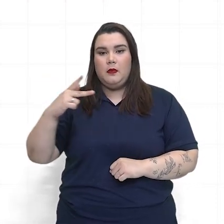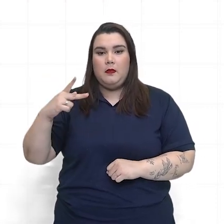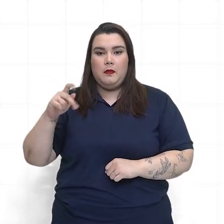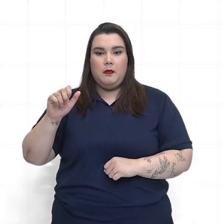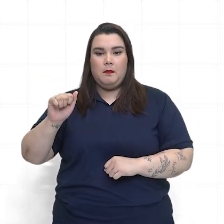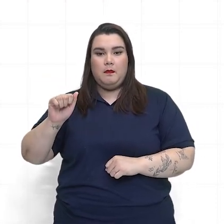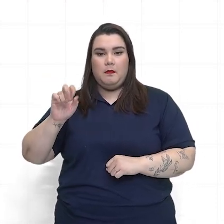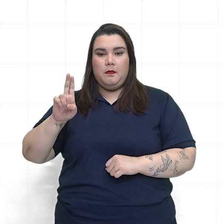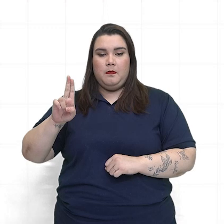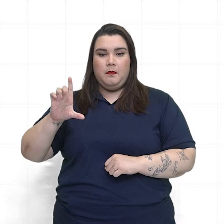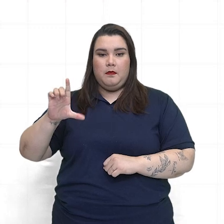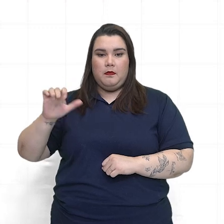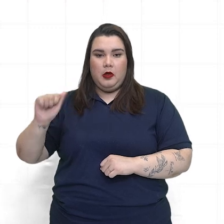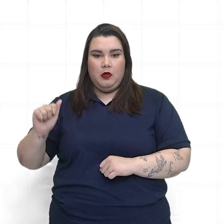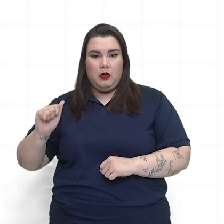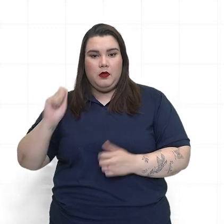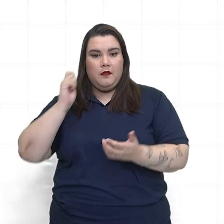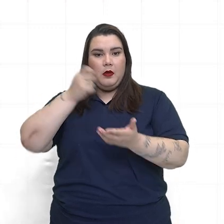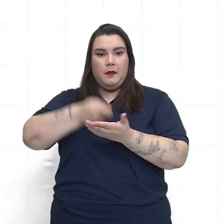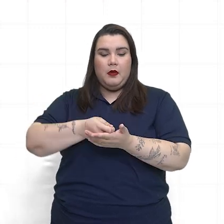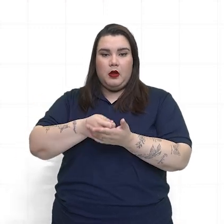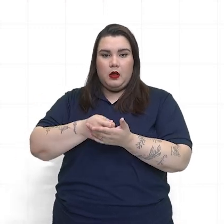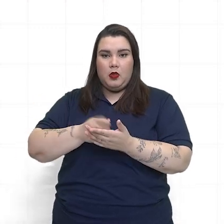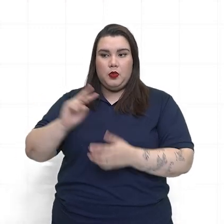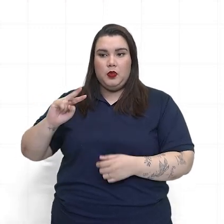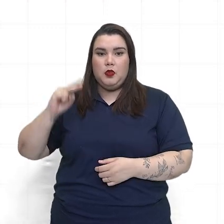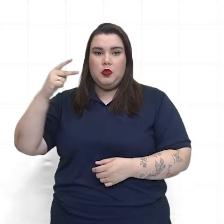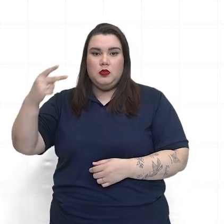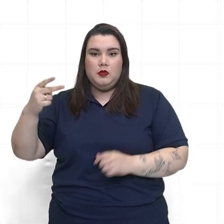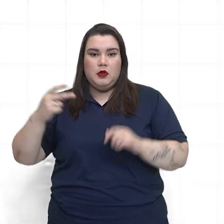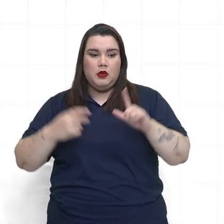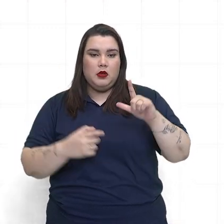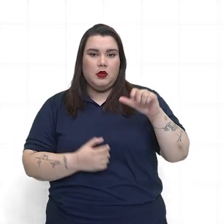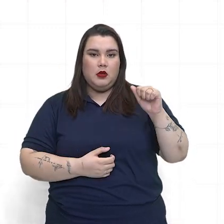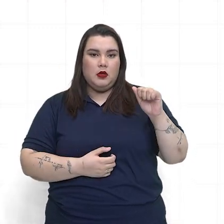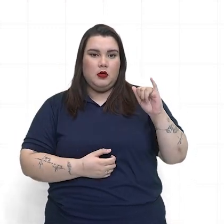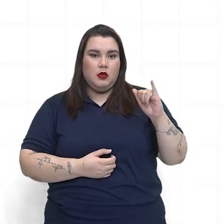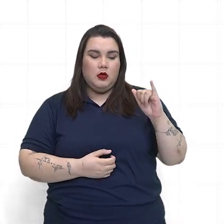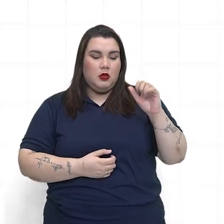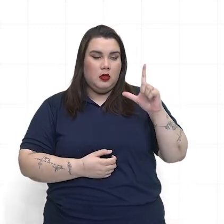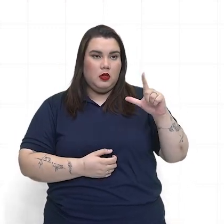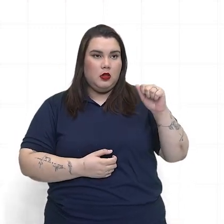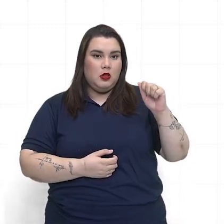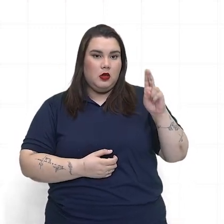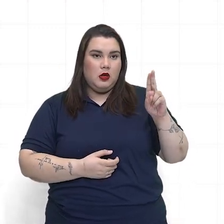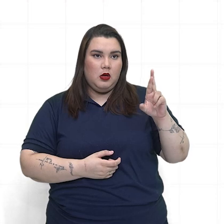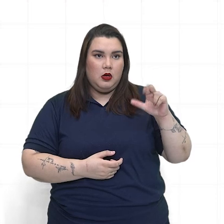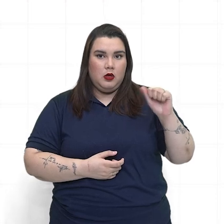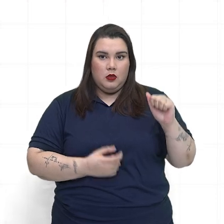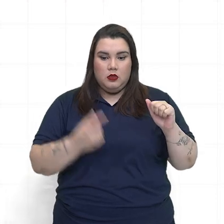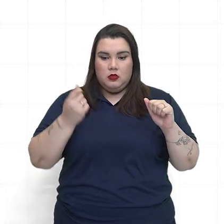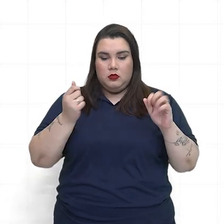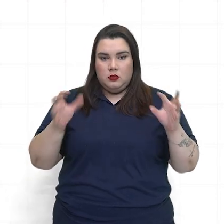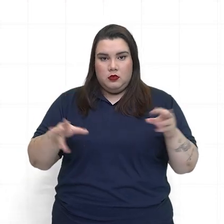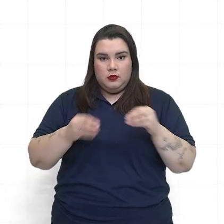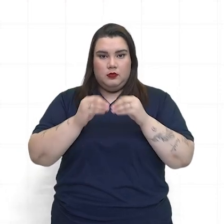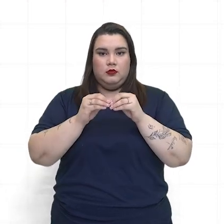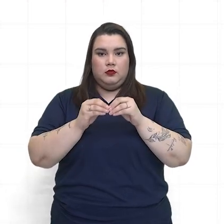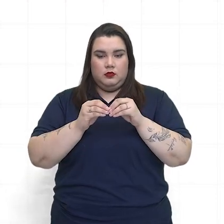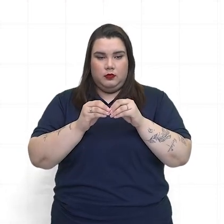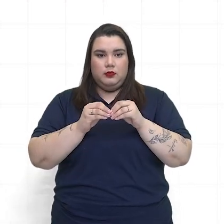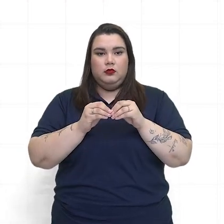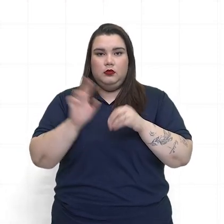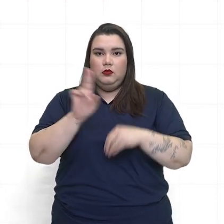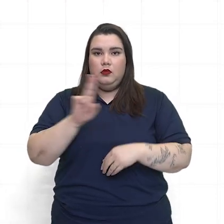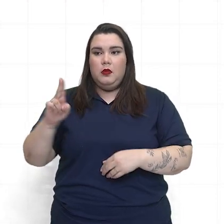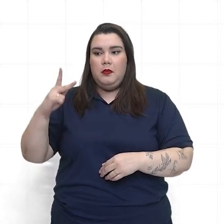olha. Paula vai pagar o dobro e Laura vai contribuir, ou seja, as irmãs